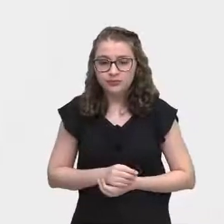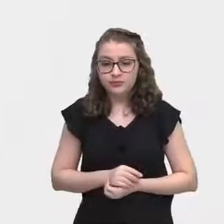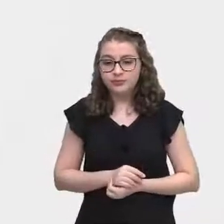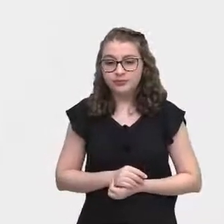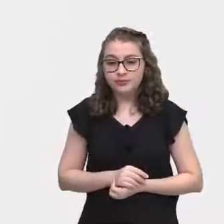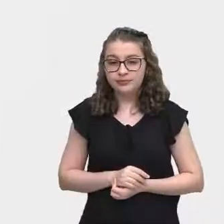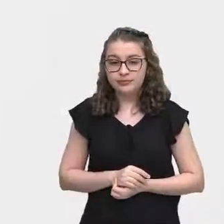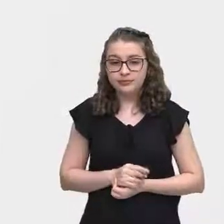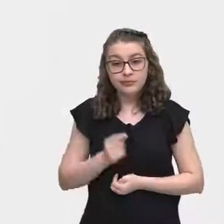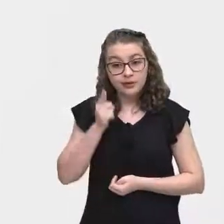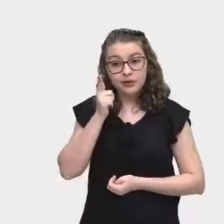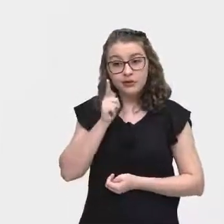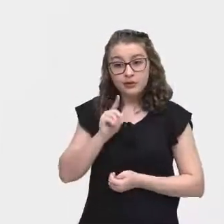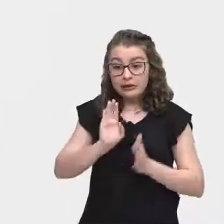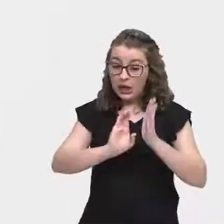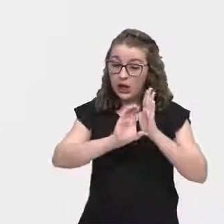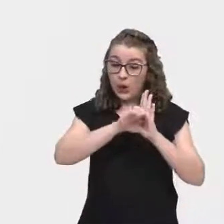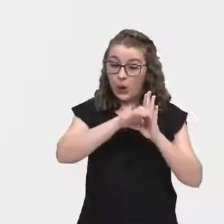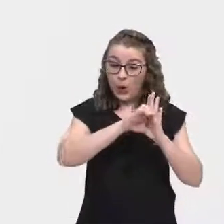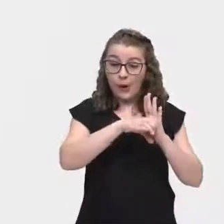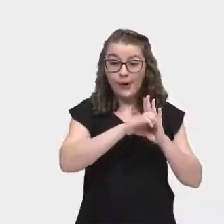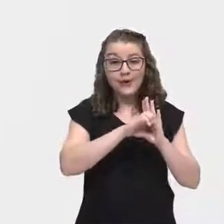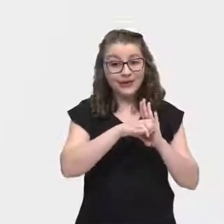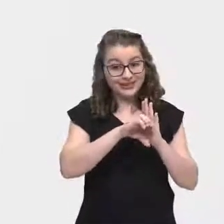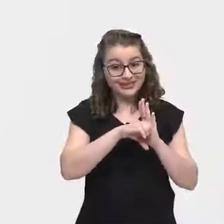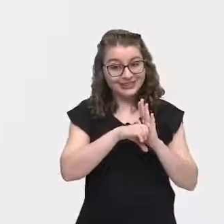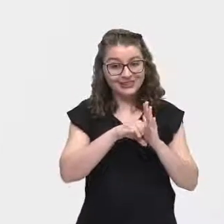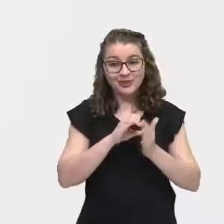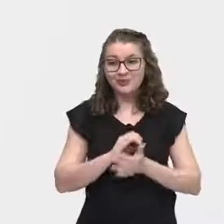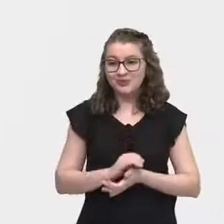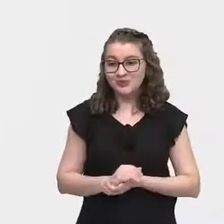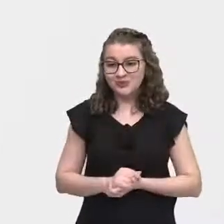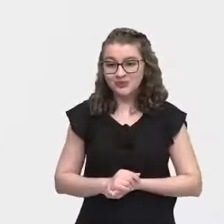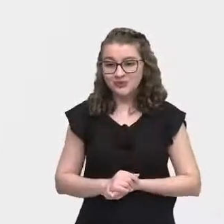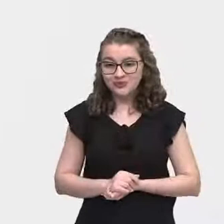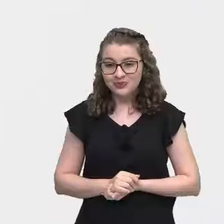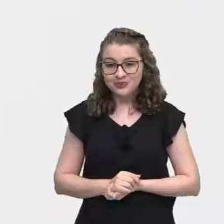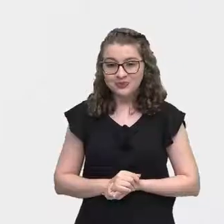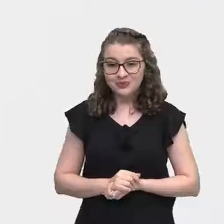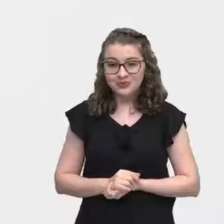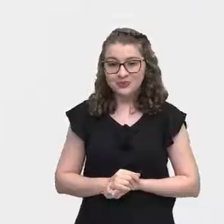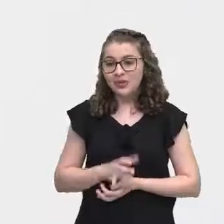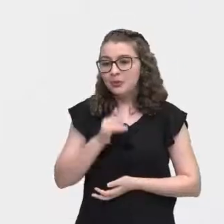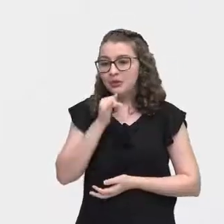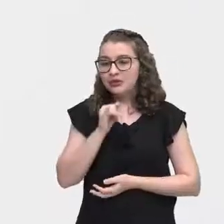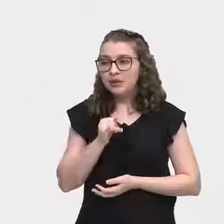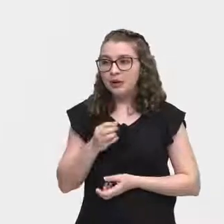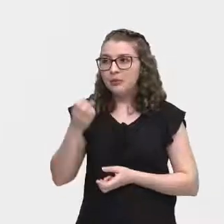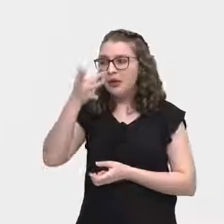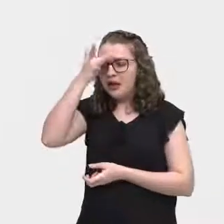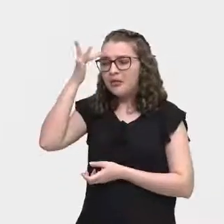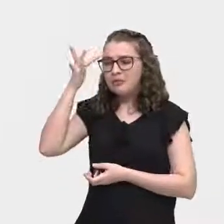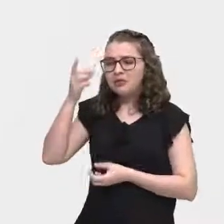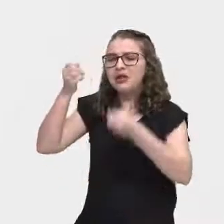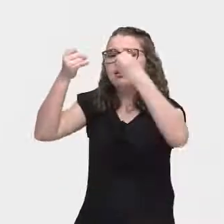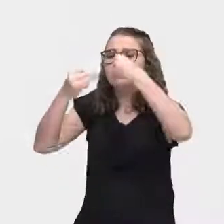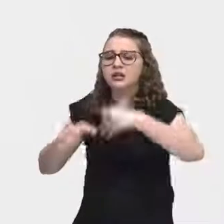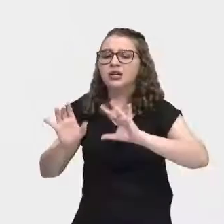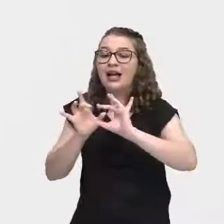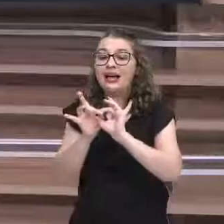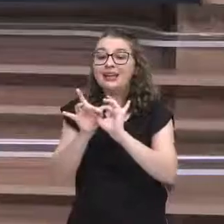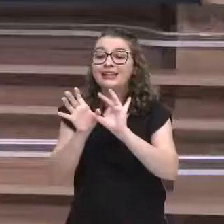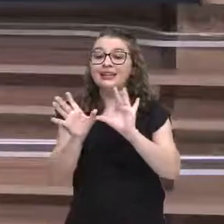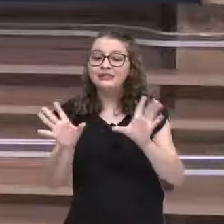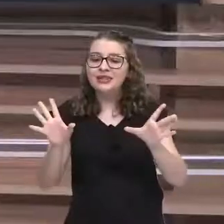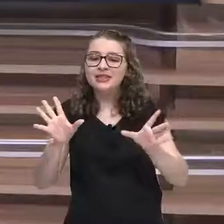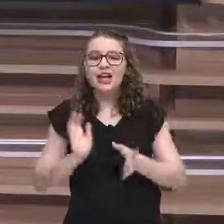Algo que pode ser conceituado. Né? Todo mundo fala da liberdade. Todo mundo